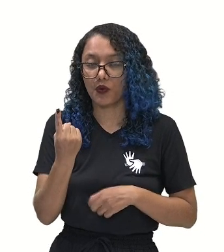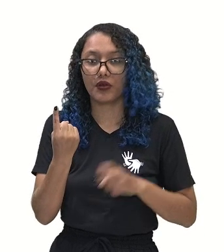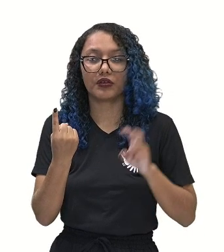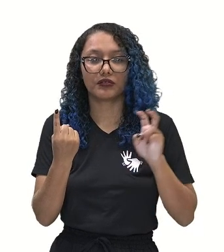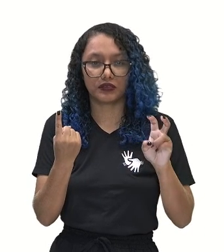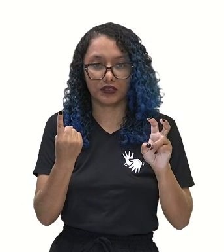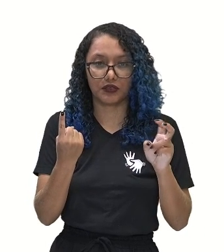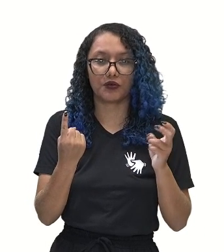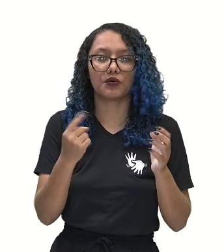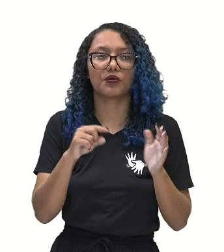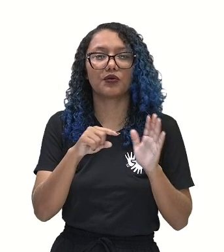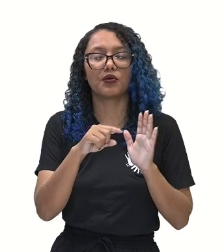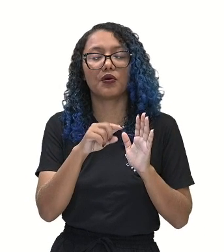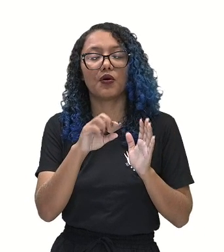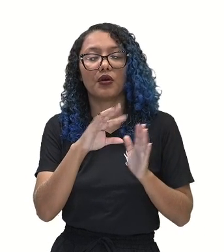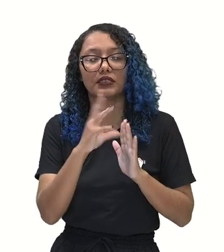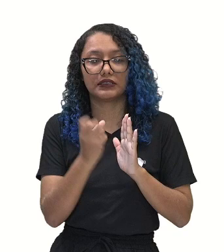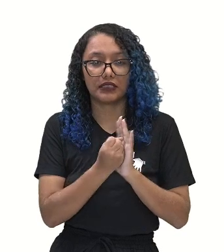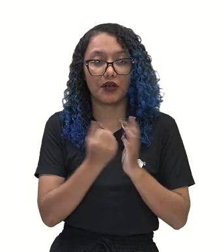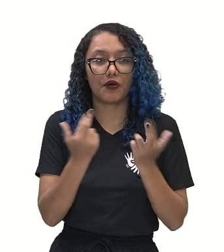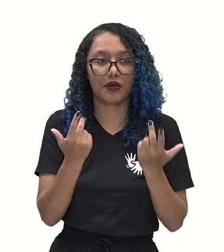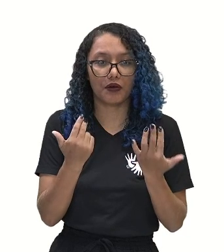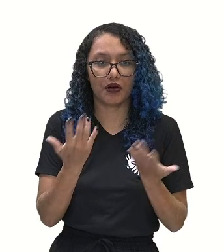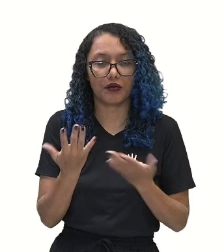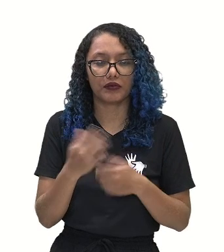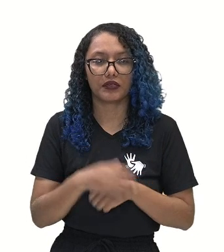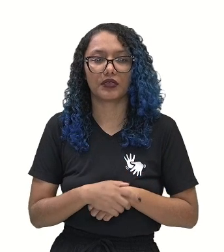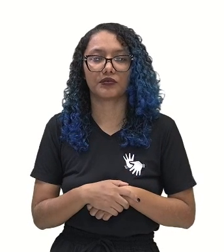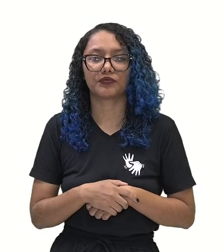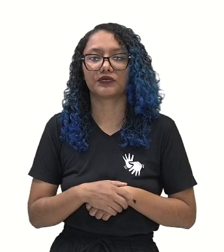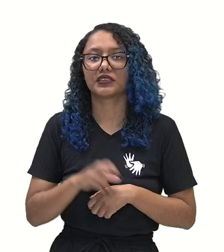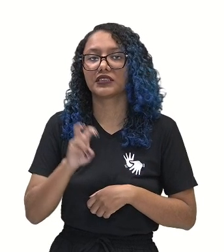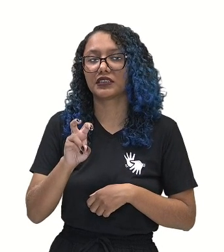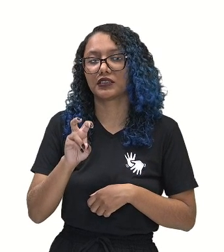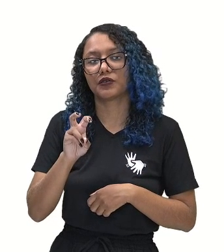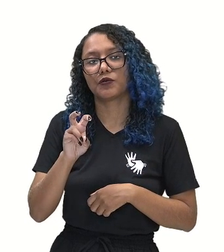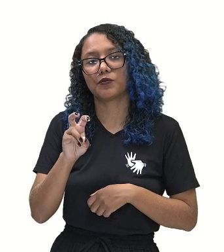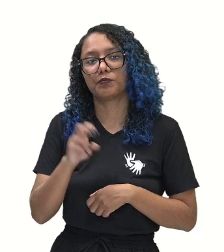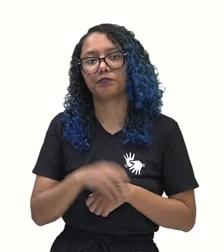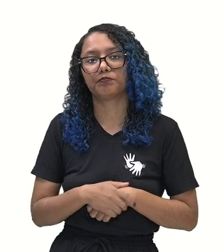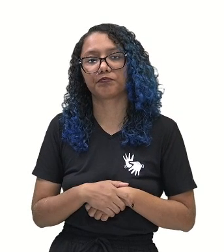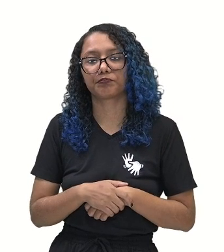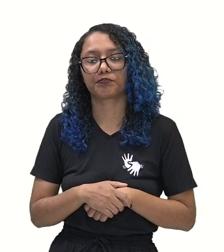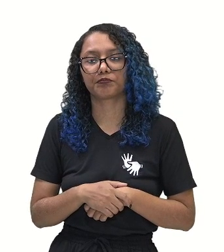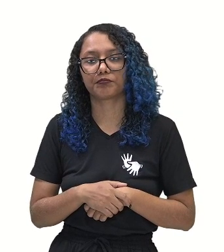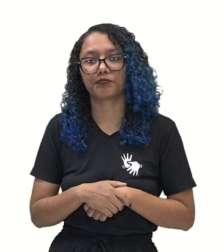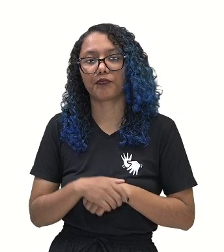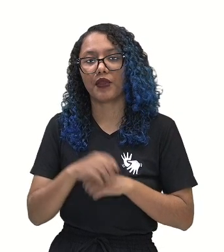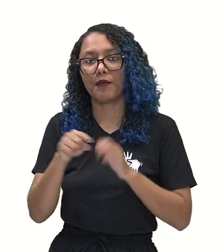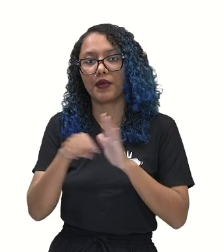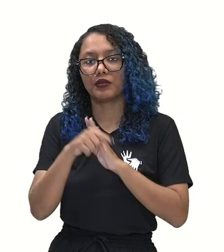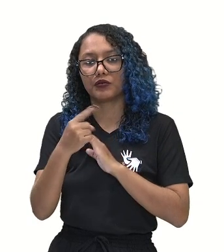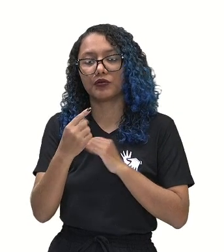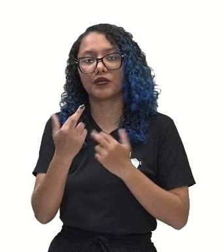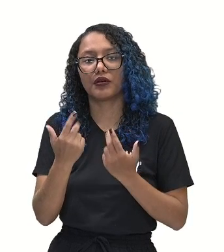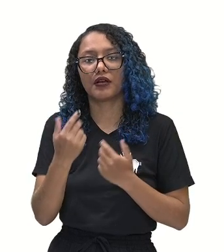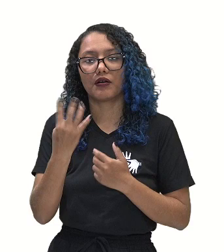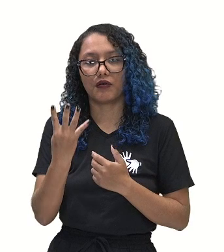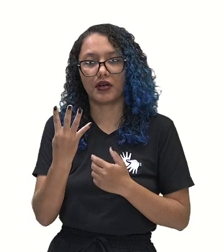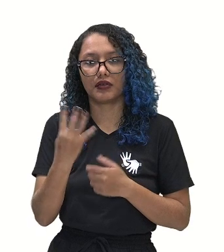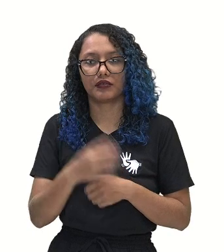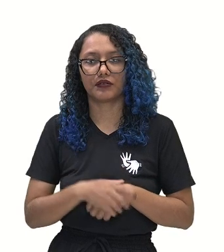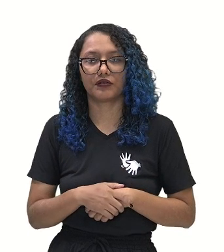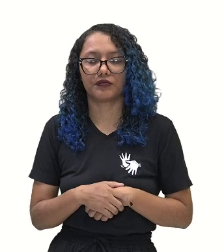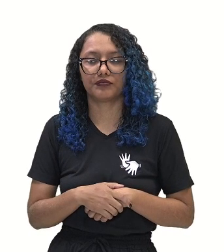iguais. 5 menos 1 é 4. Coloca 4 ao quadrado. Y do A é 3, Y